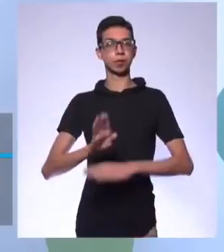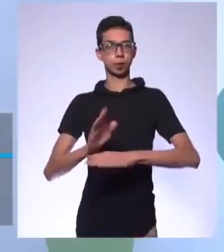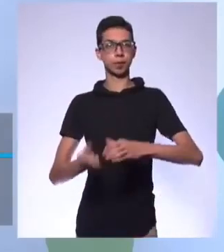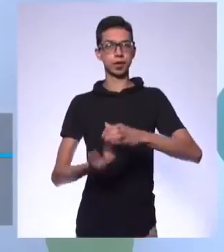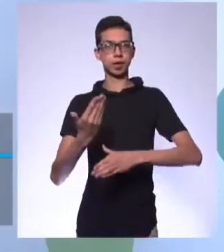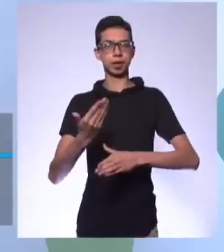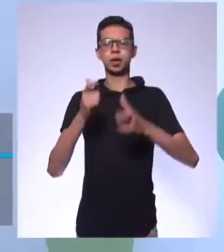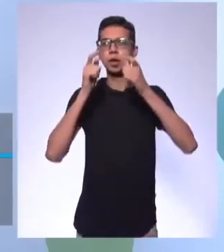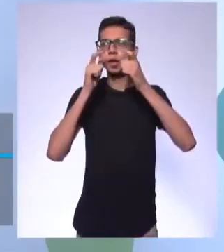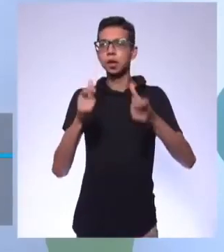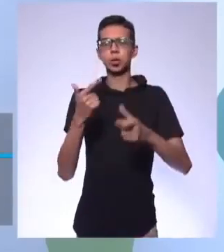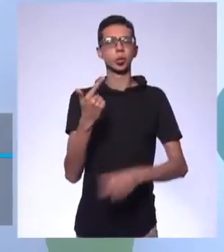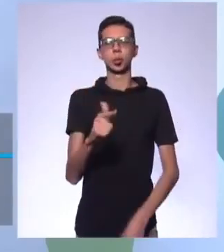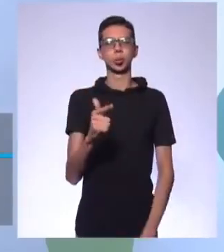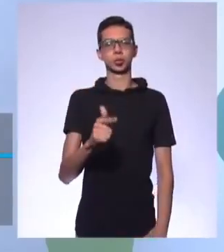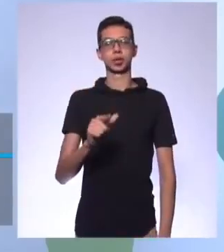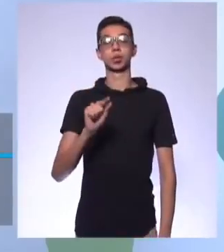de